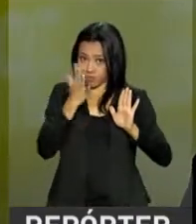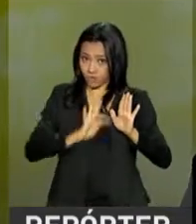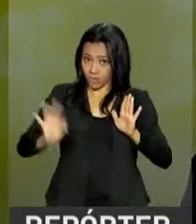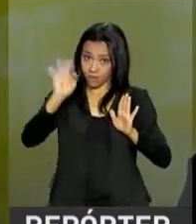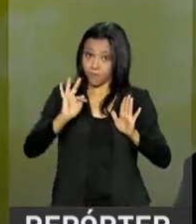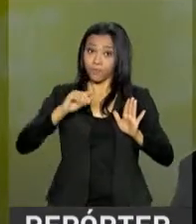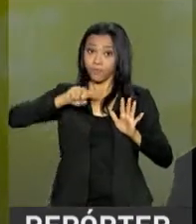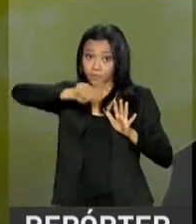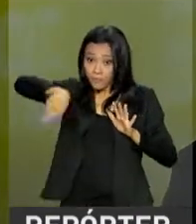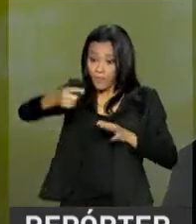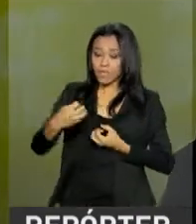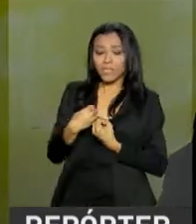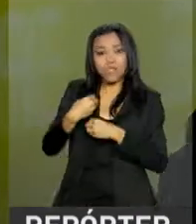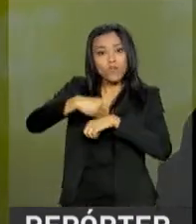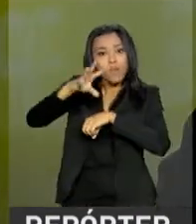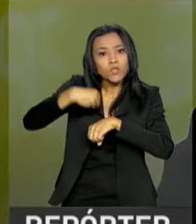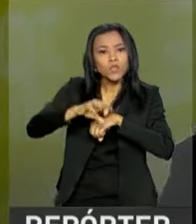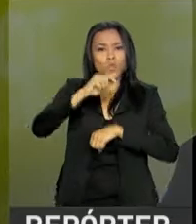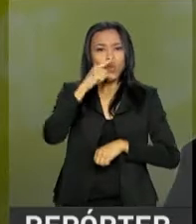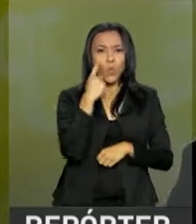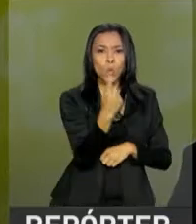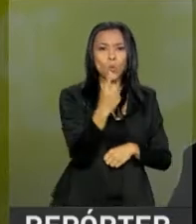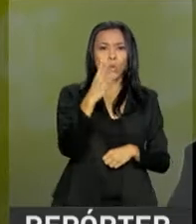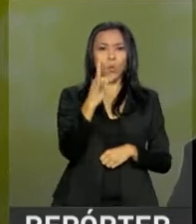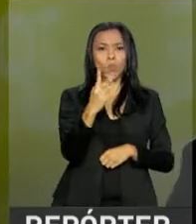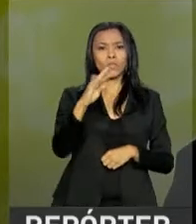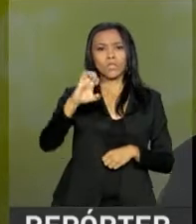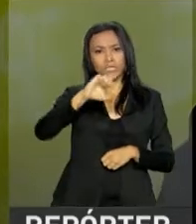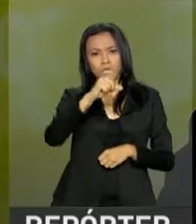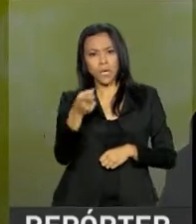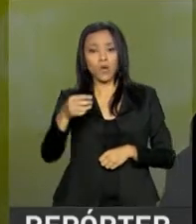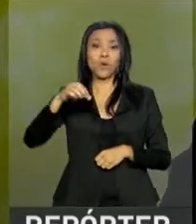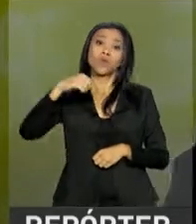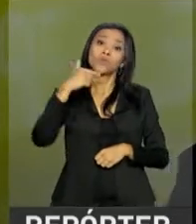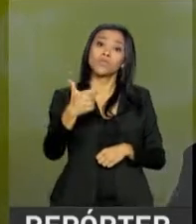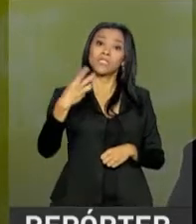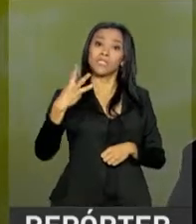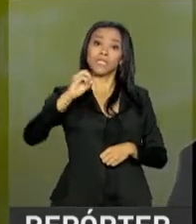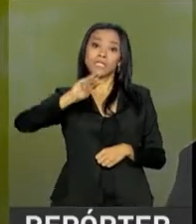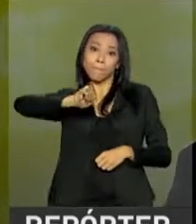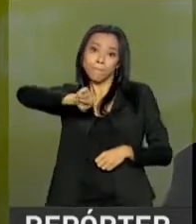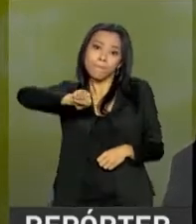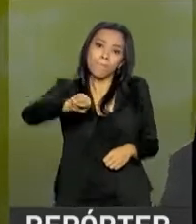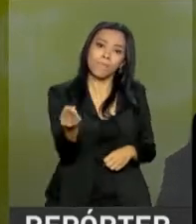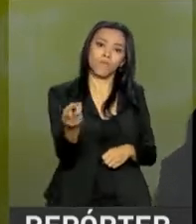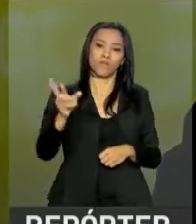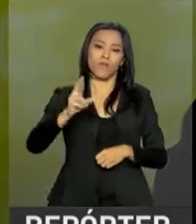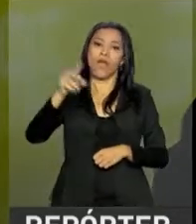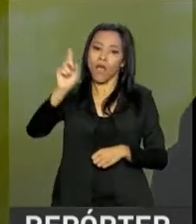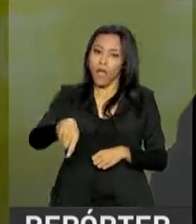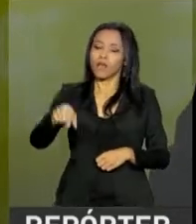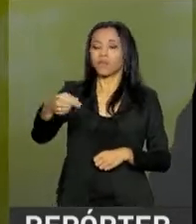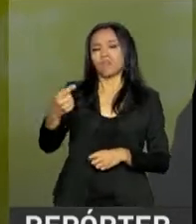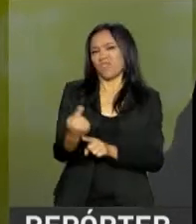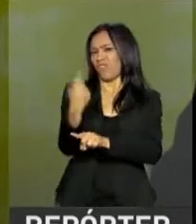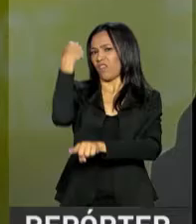Os dados correspondem a 1 trilhão e 230 bilhões de reais em investimentos em obras iniciadas